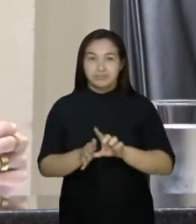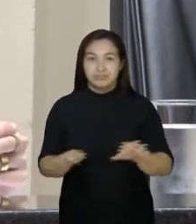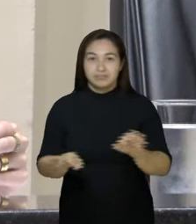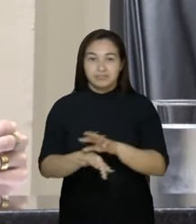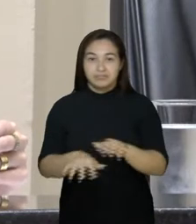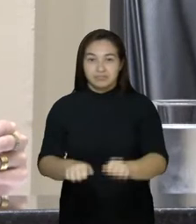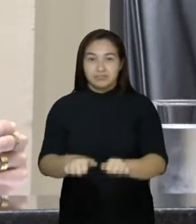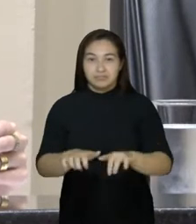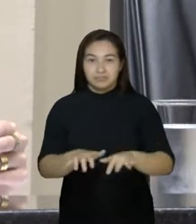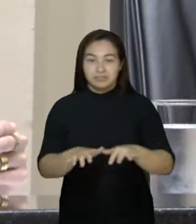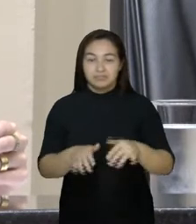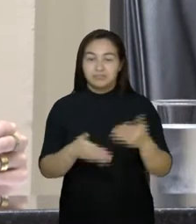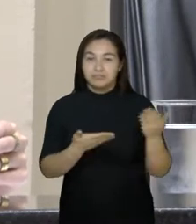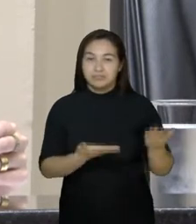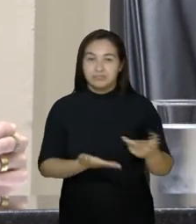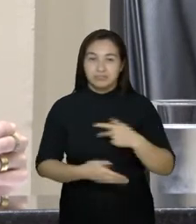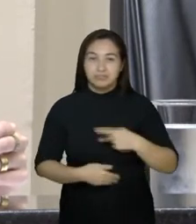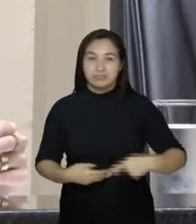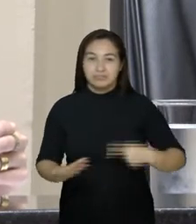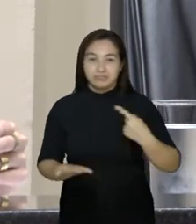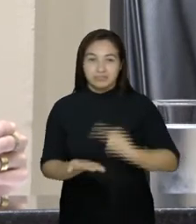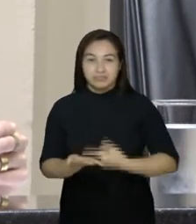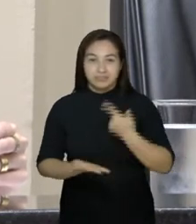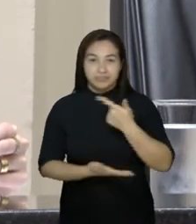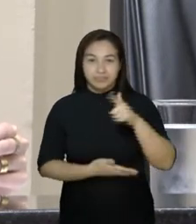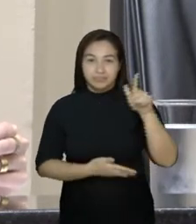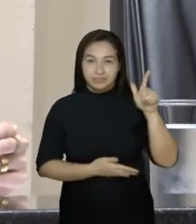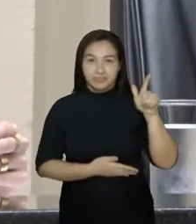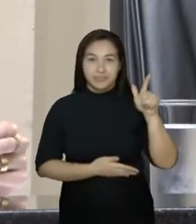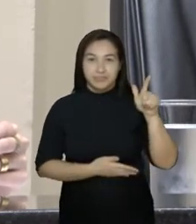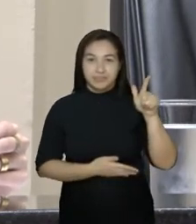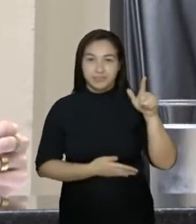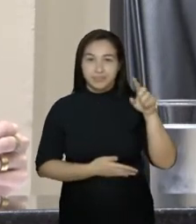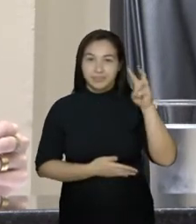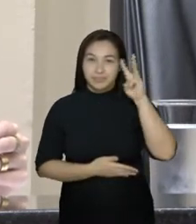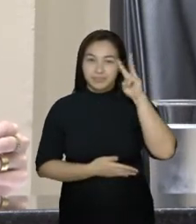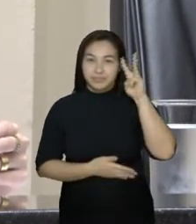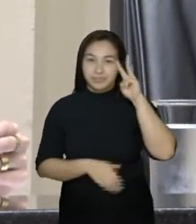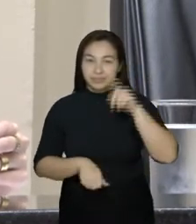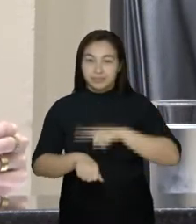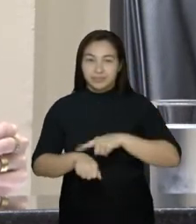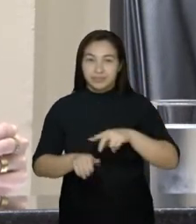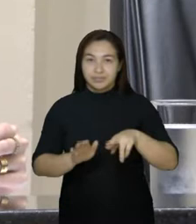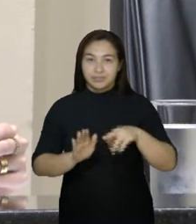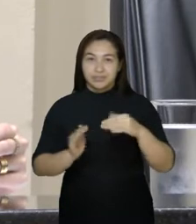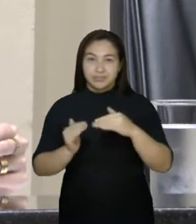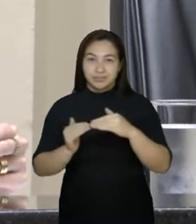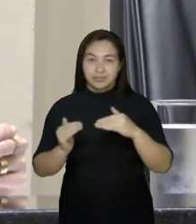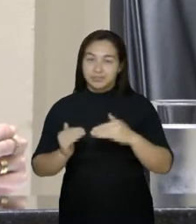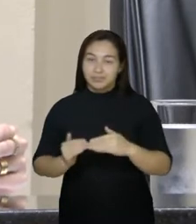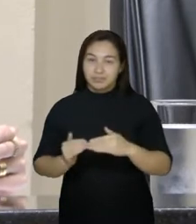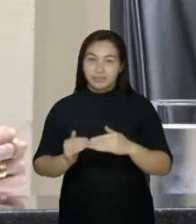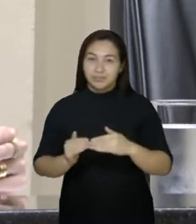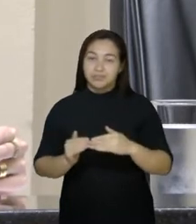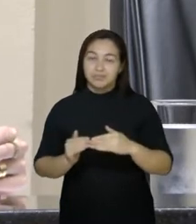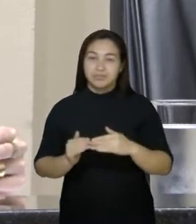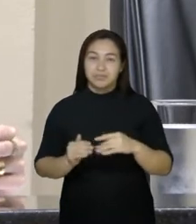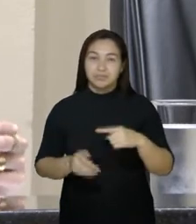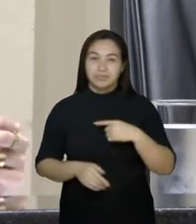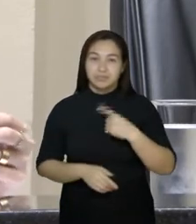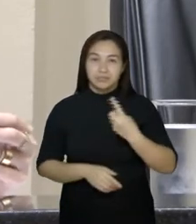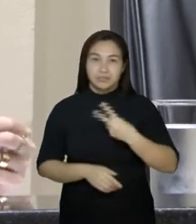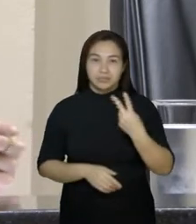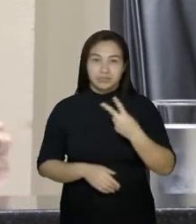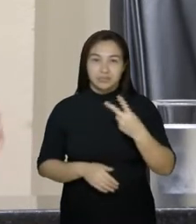encerrar a sessão, o senhor presidente convocou outra, ordinária, para terça-feira no horário regimental. Para constar, eu, segundo o